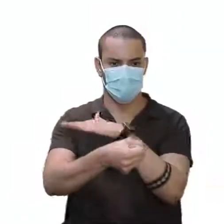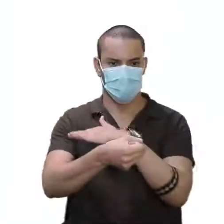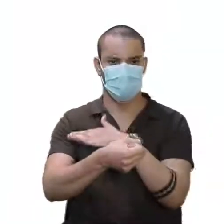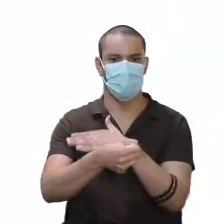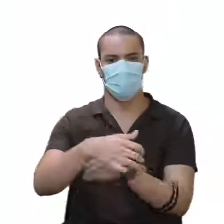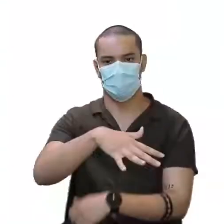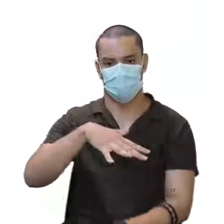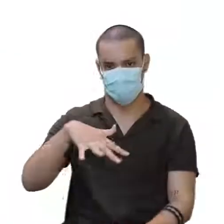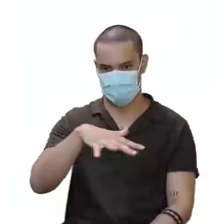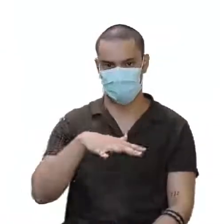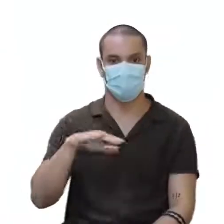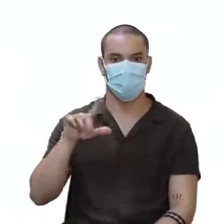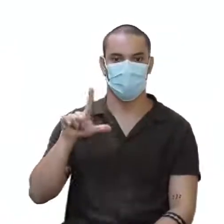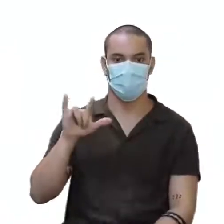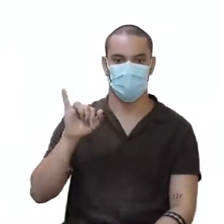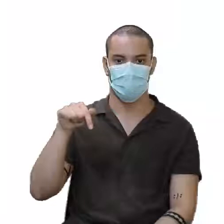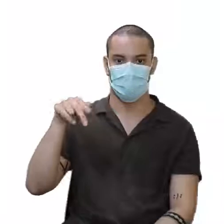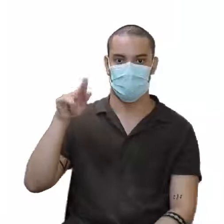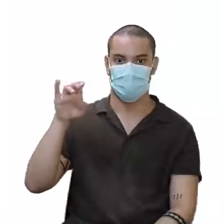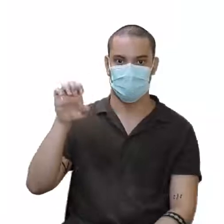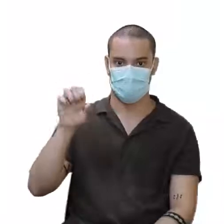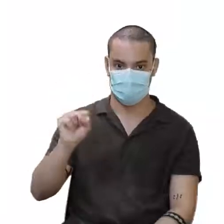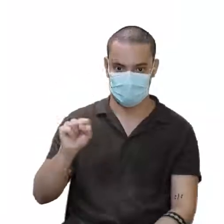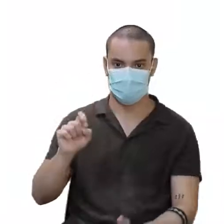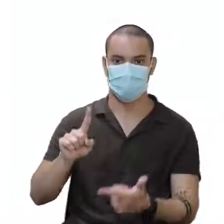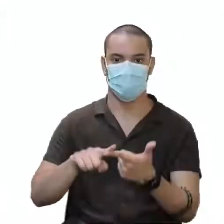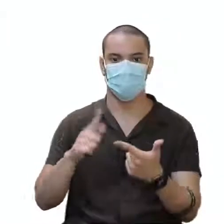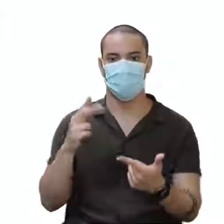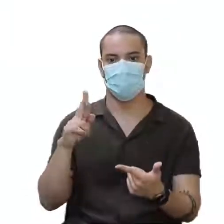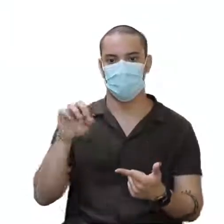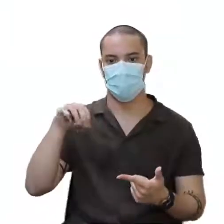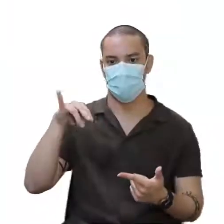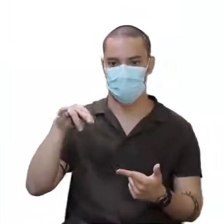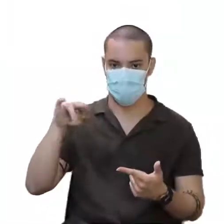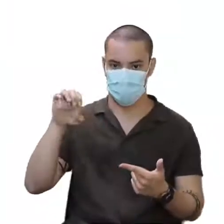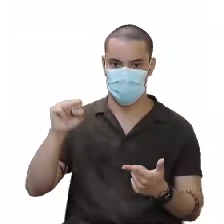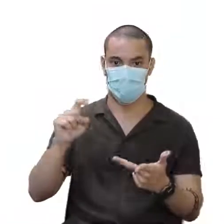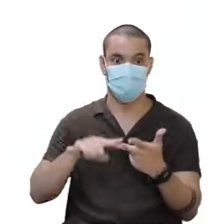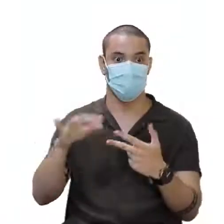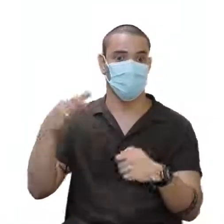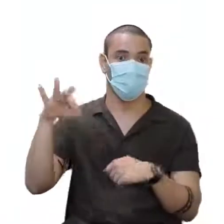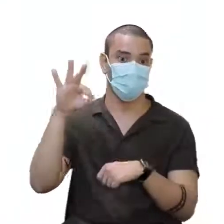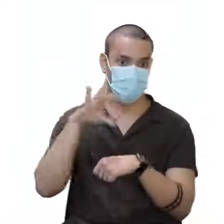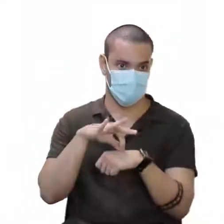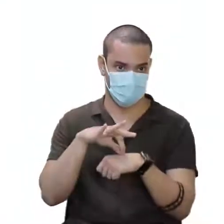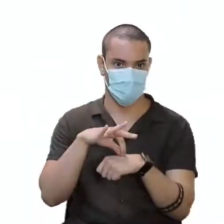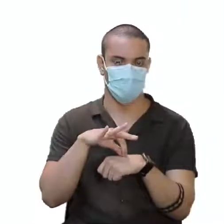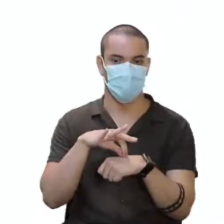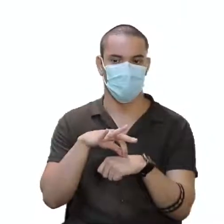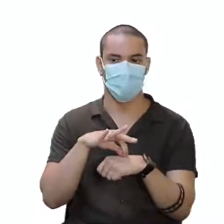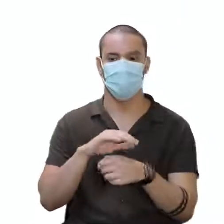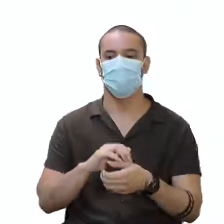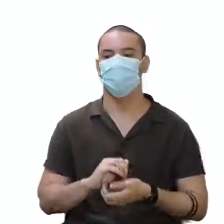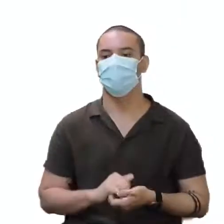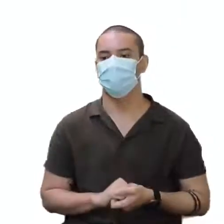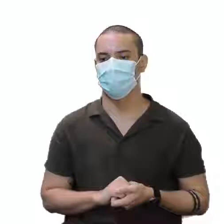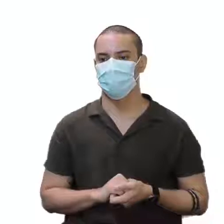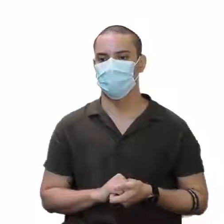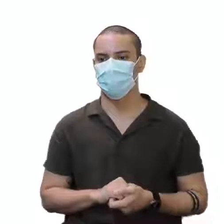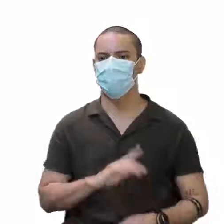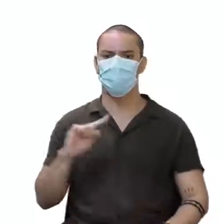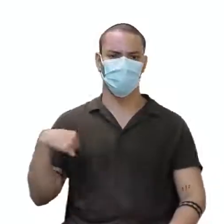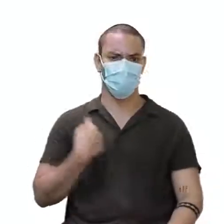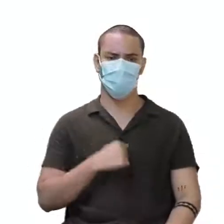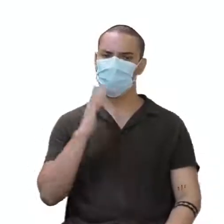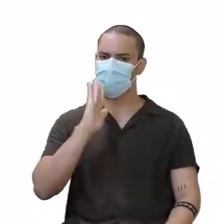ambiente, como os líquens, gramíneas e insetos. Olha só, a gente